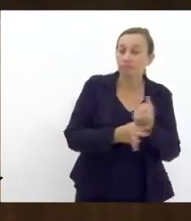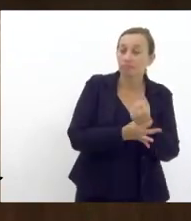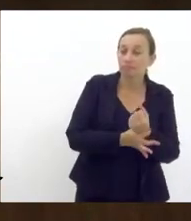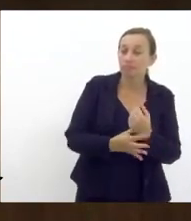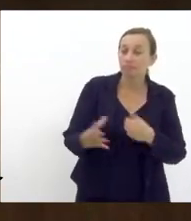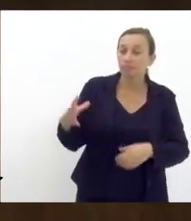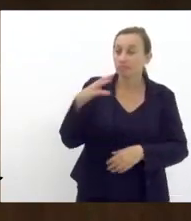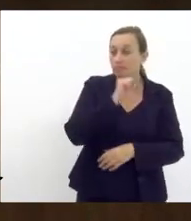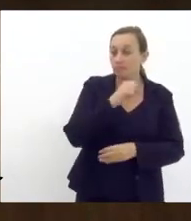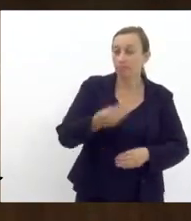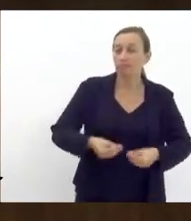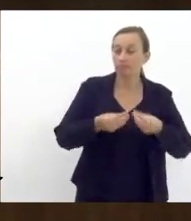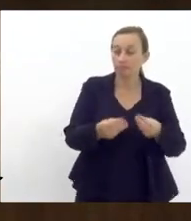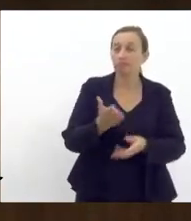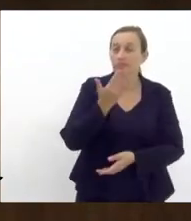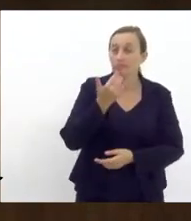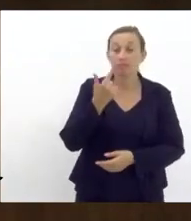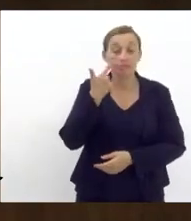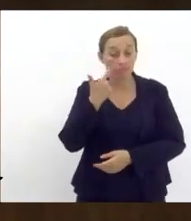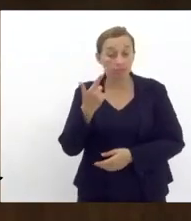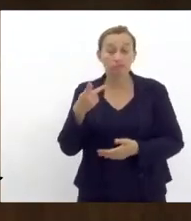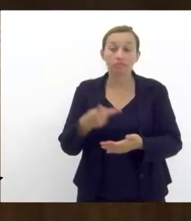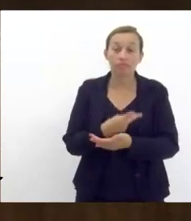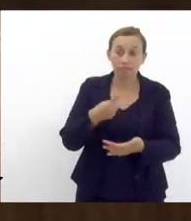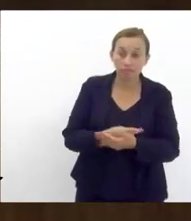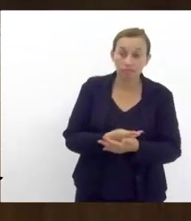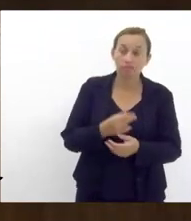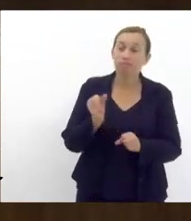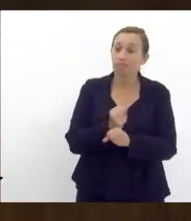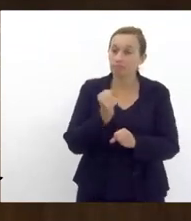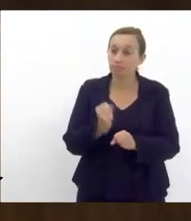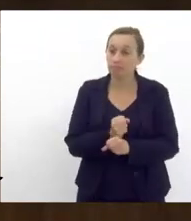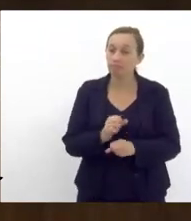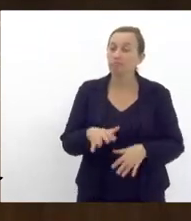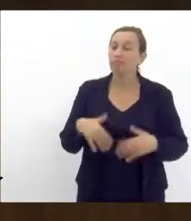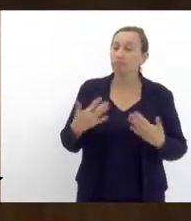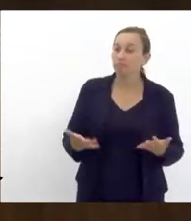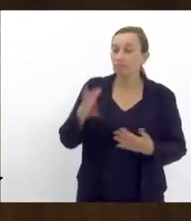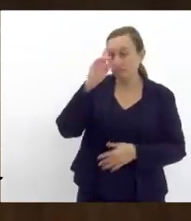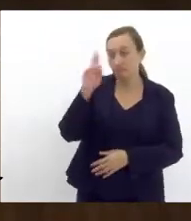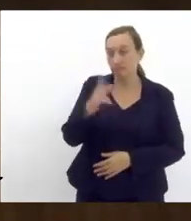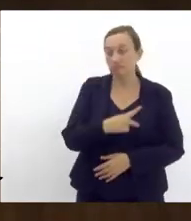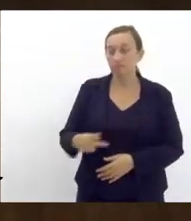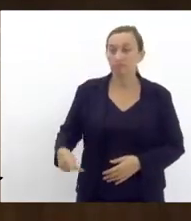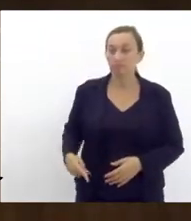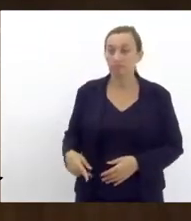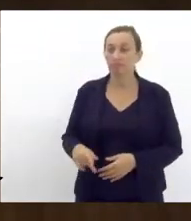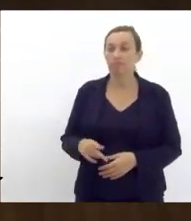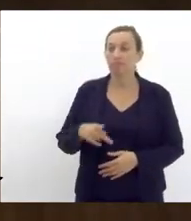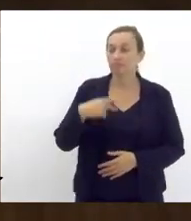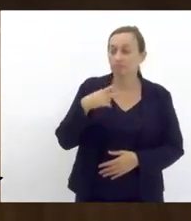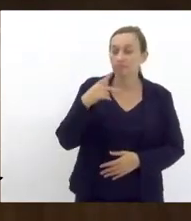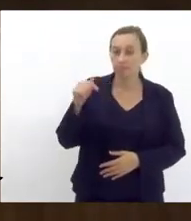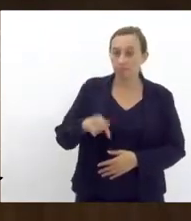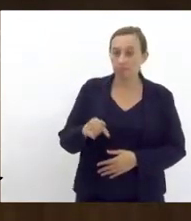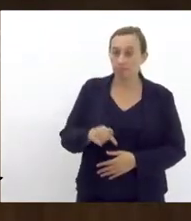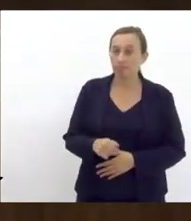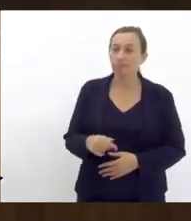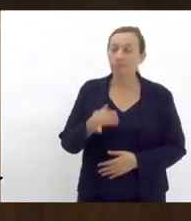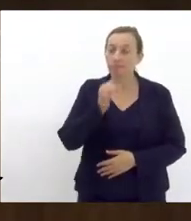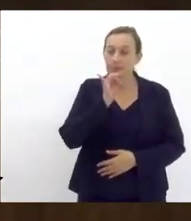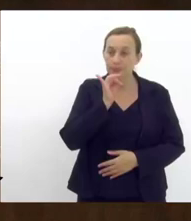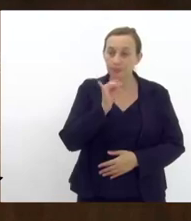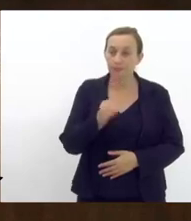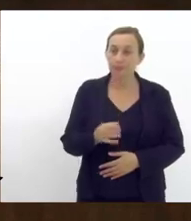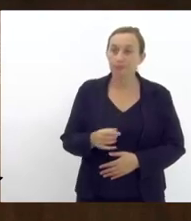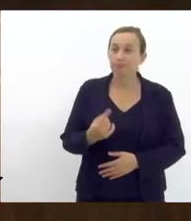mas a gente tá vendo agora irregularidades nessas obras ou seja senhor presidente quando trazemos aqui por exemplo